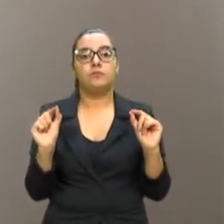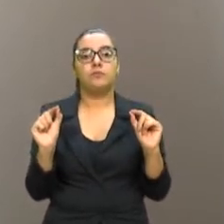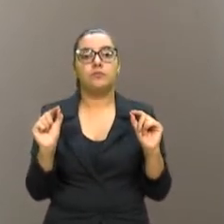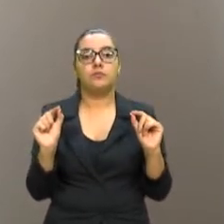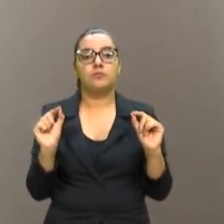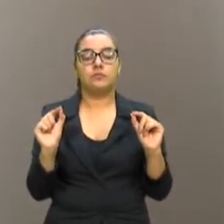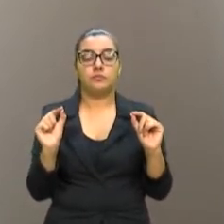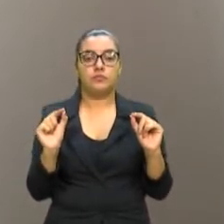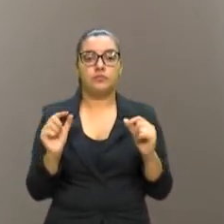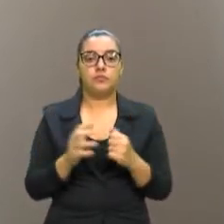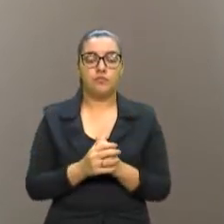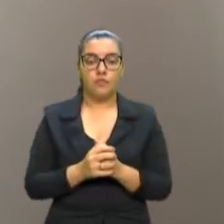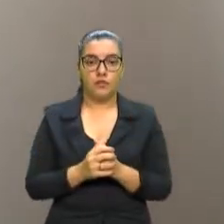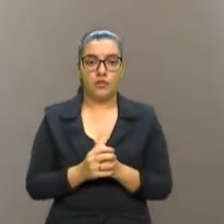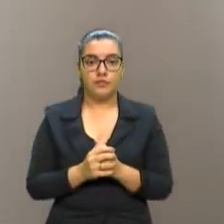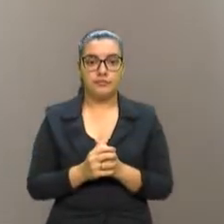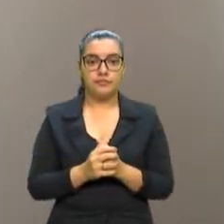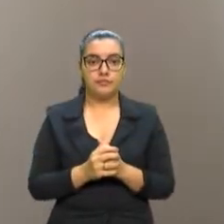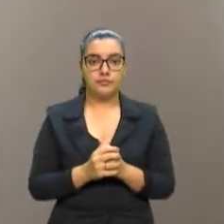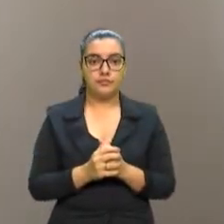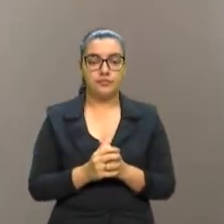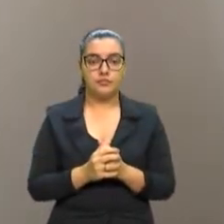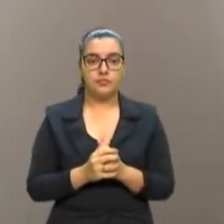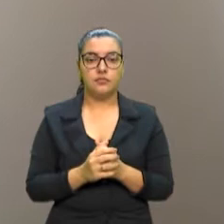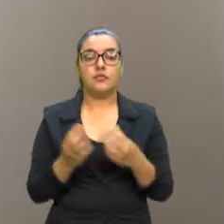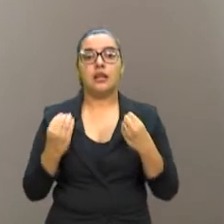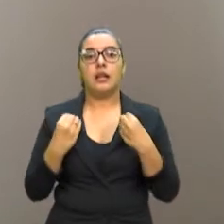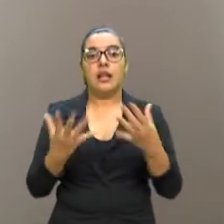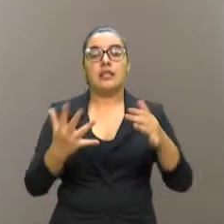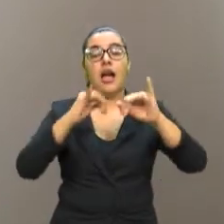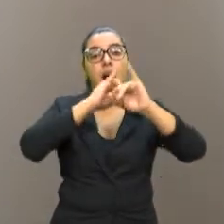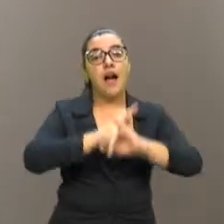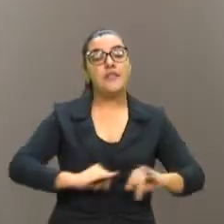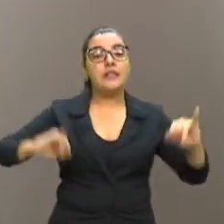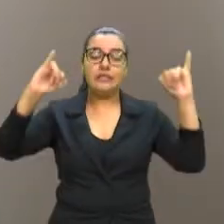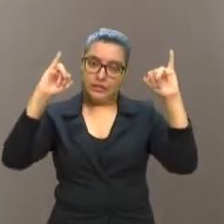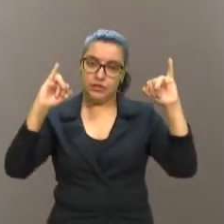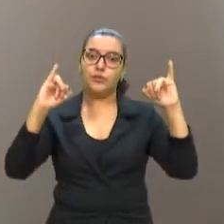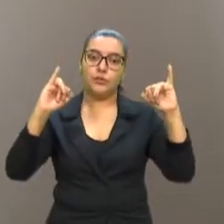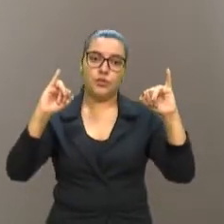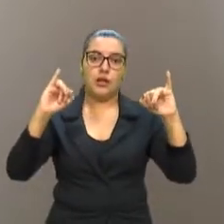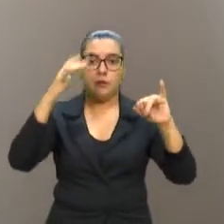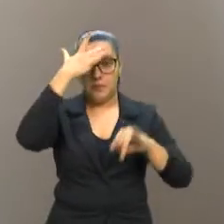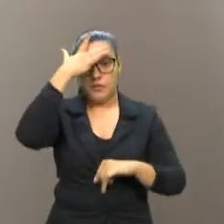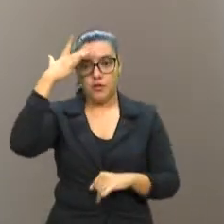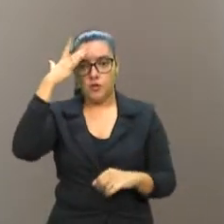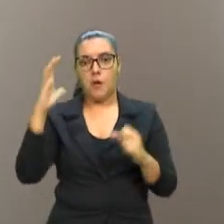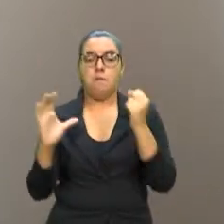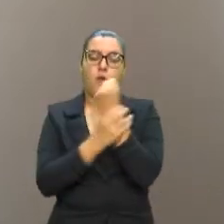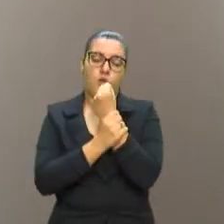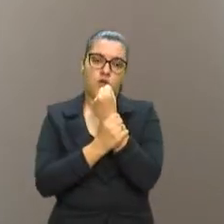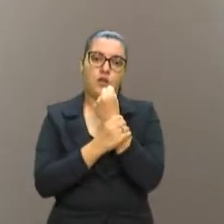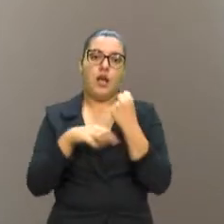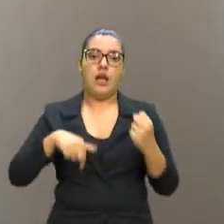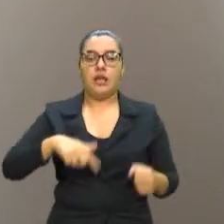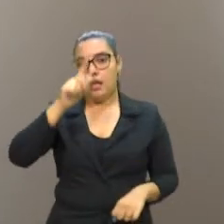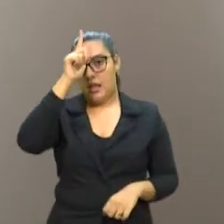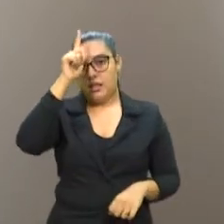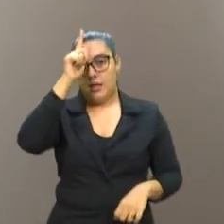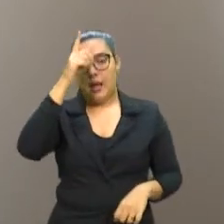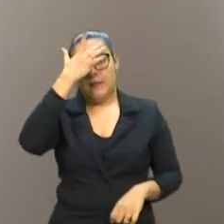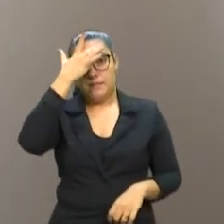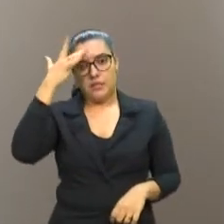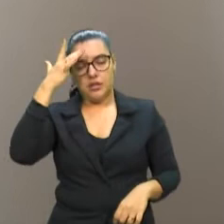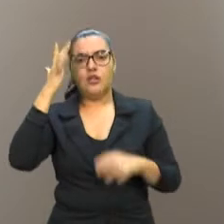colocar ou dar um alerta, né, para que a gente se proteja. Aqui na Alemanha, mesmo as pessoas que